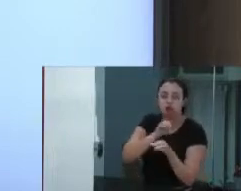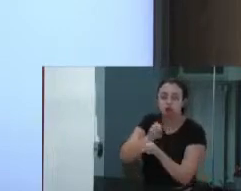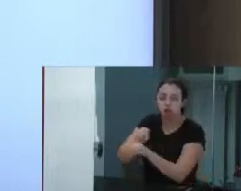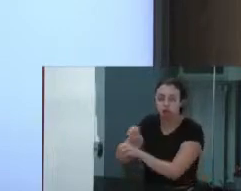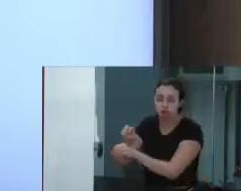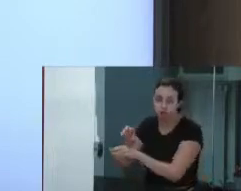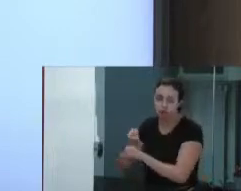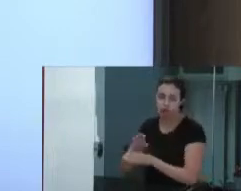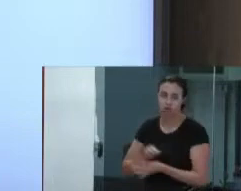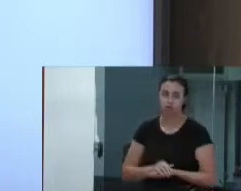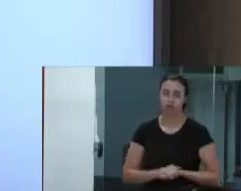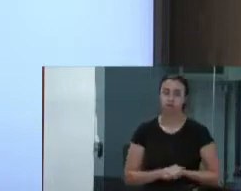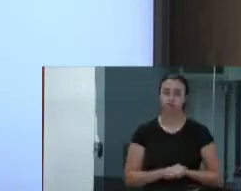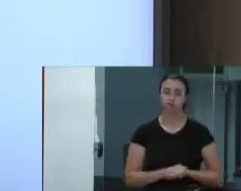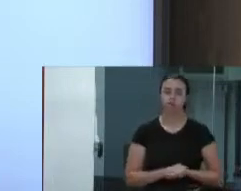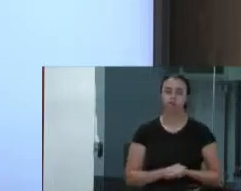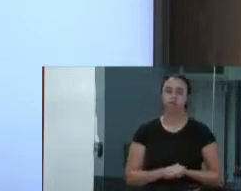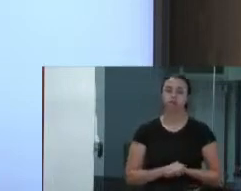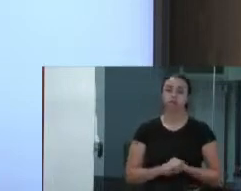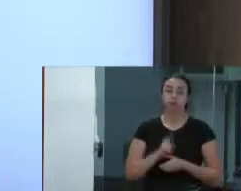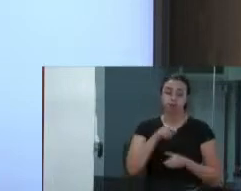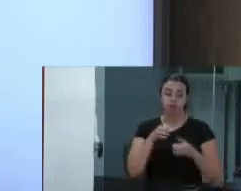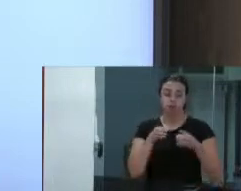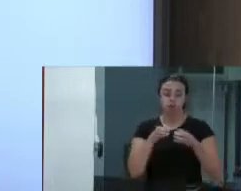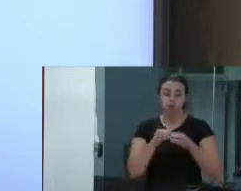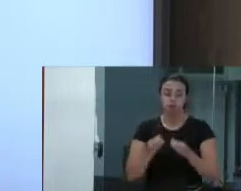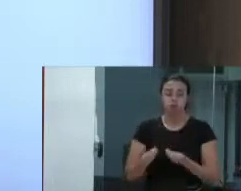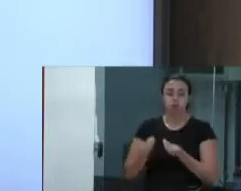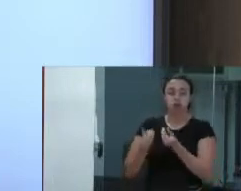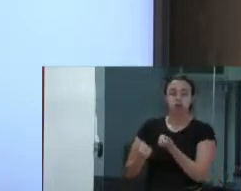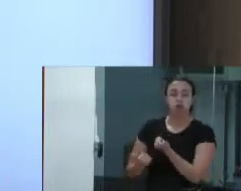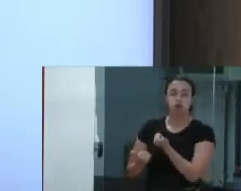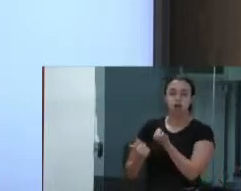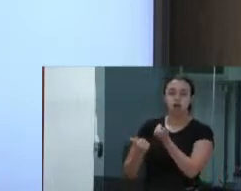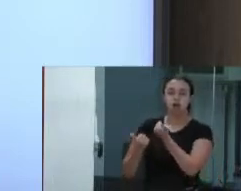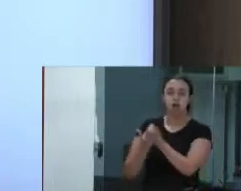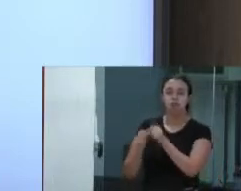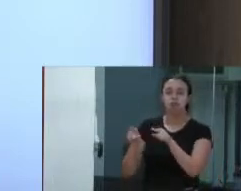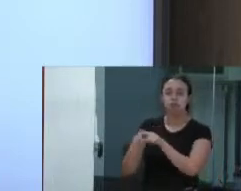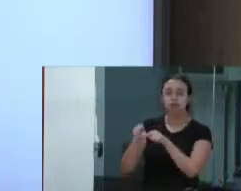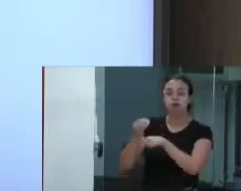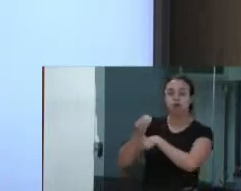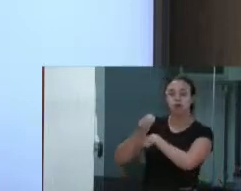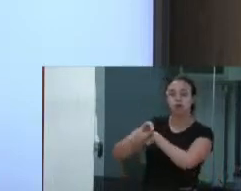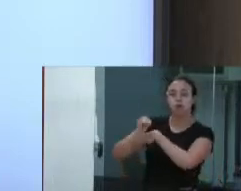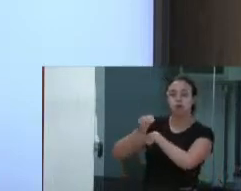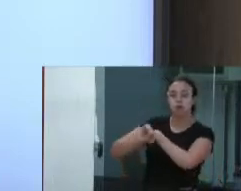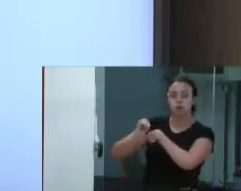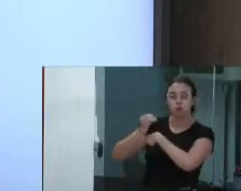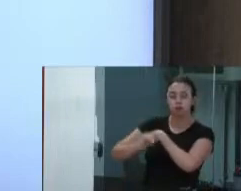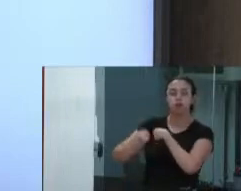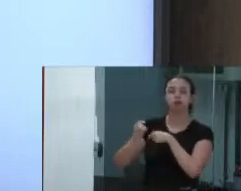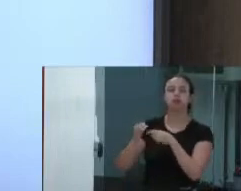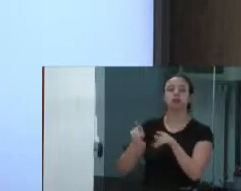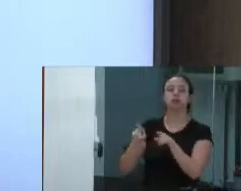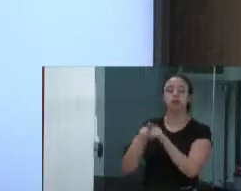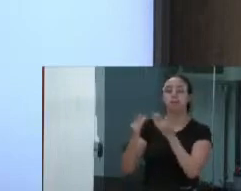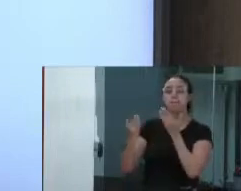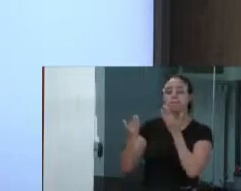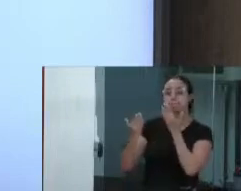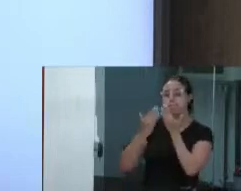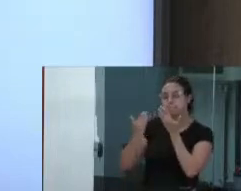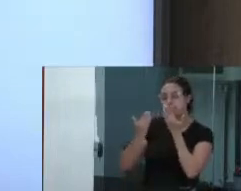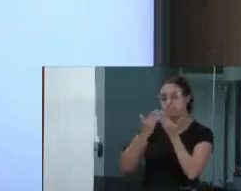à OAB Mulher. Então, eles oferecem esse apoio jurídico, né, essa orientação, e também os grupos terapêuticos, atendimento com